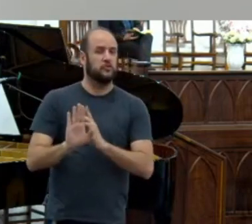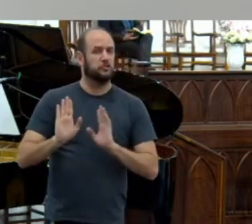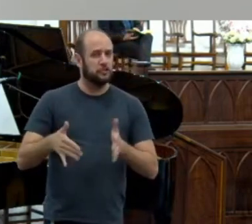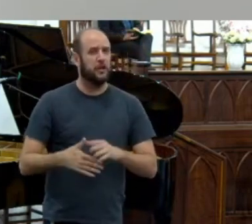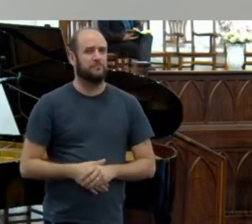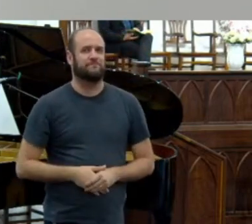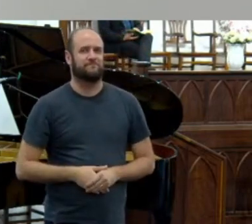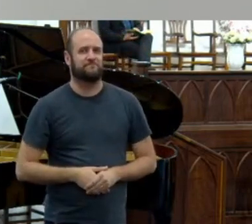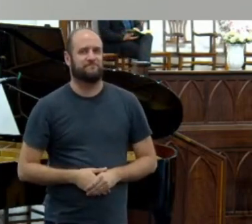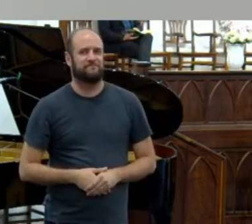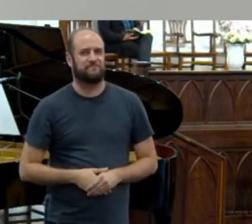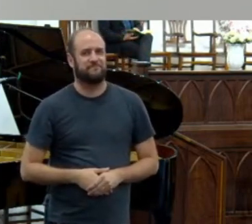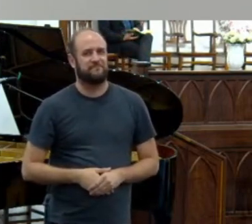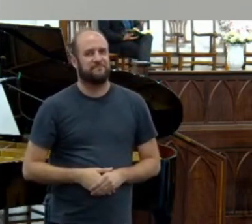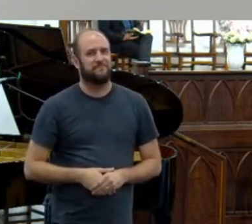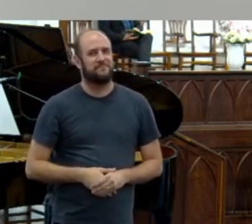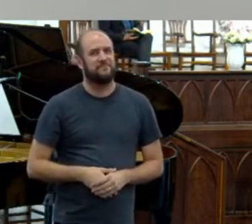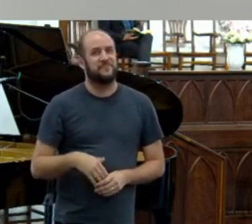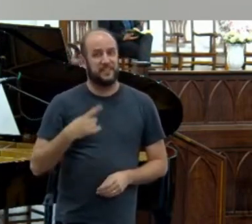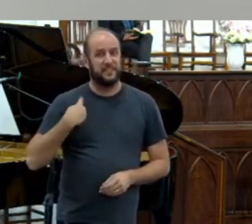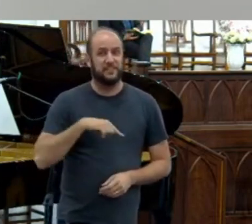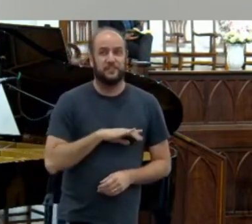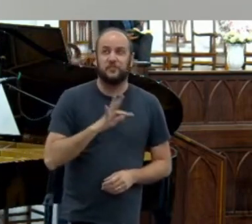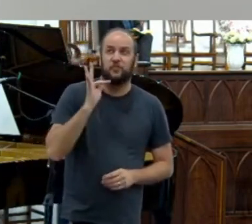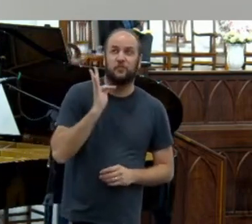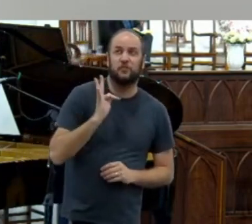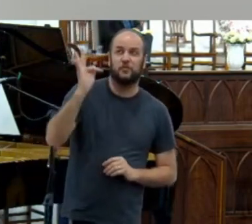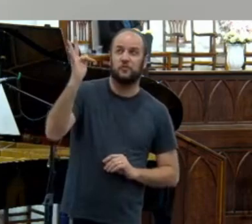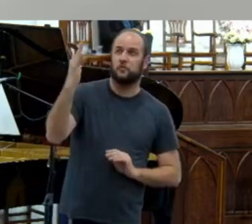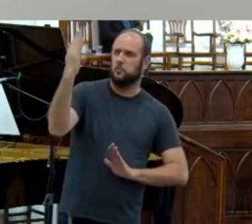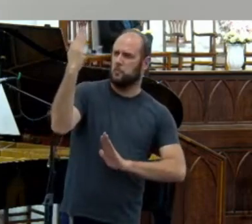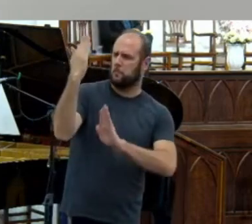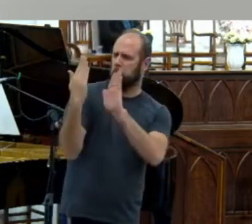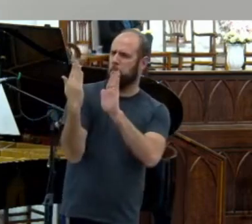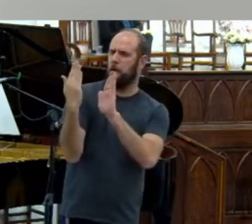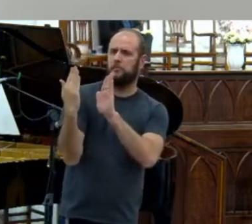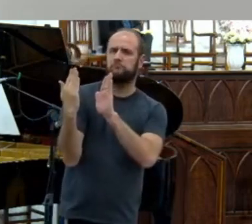Criador, nós vamos ficar face a face com ele.